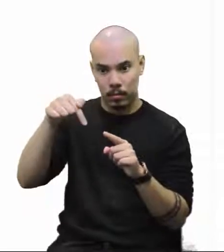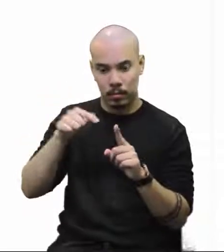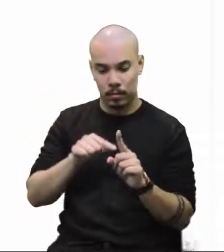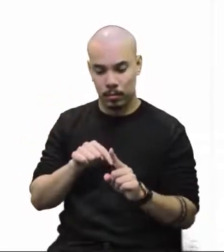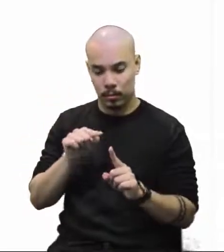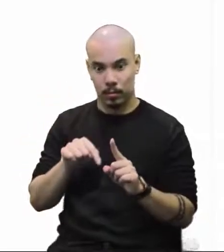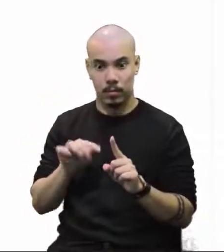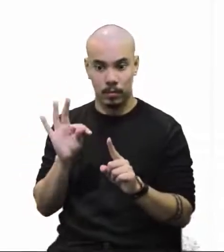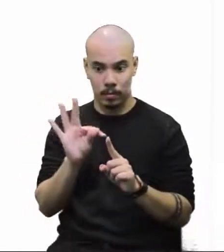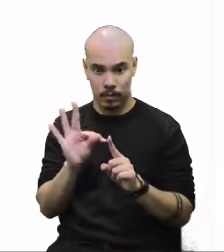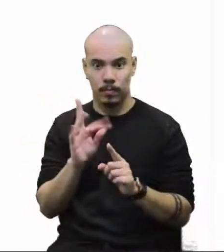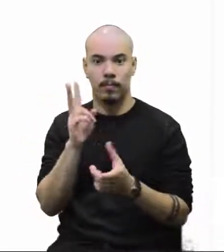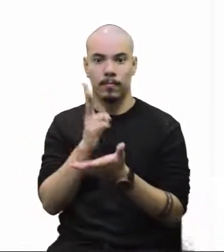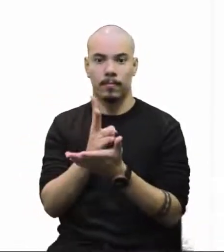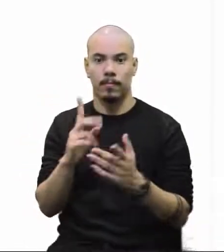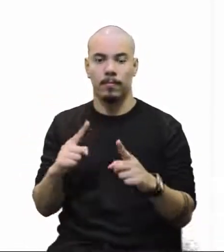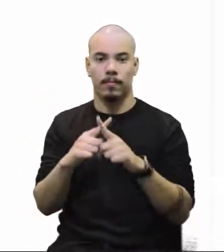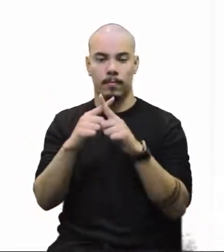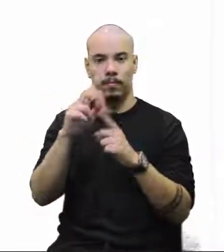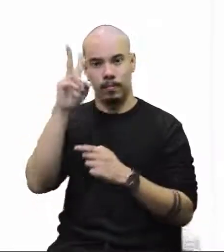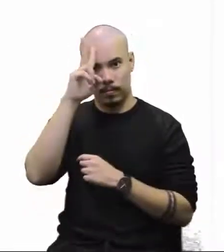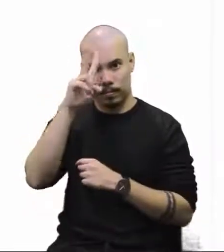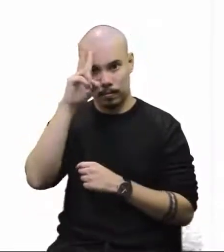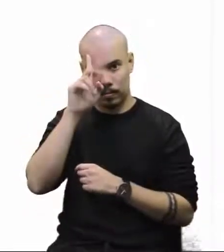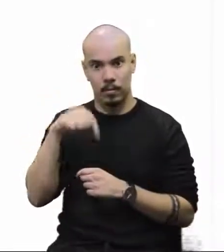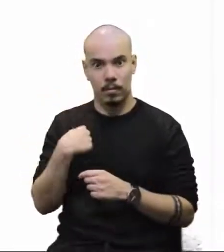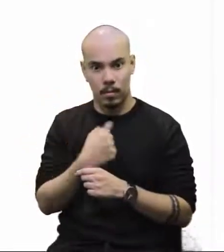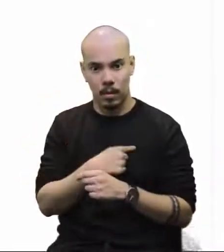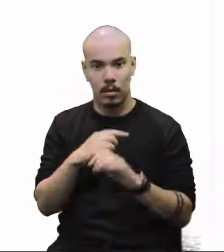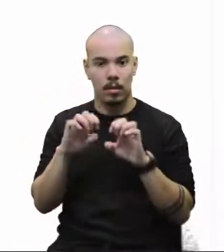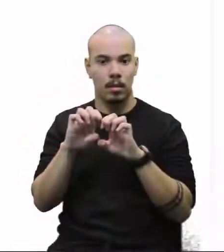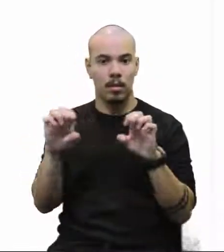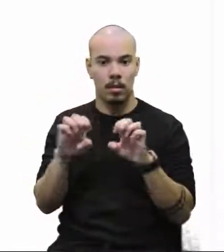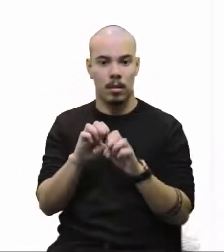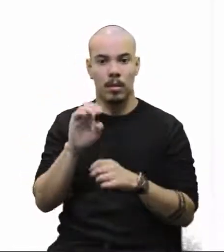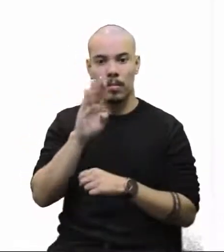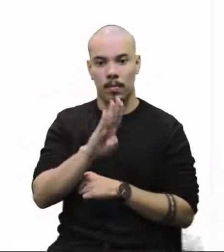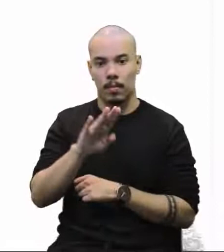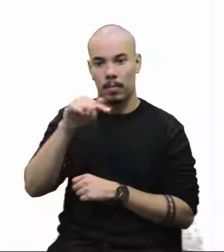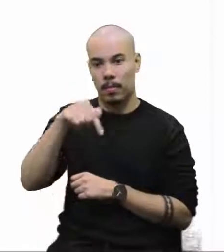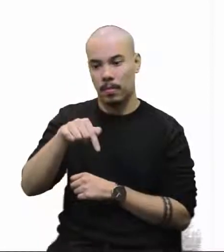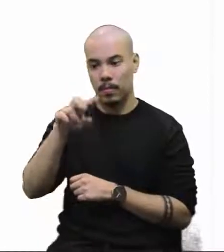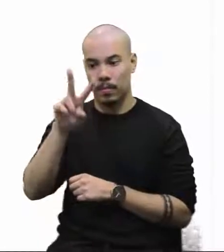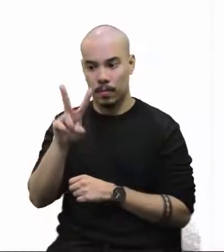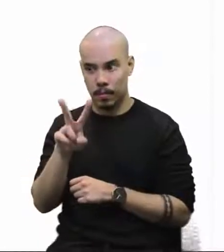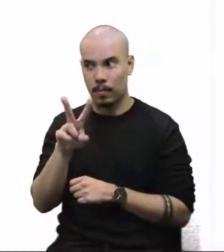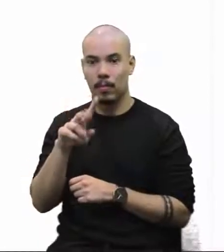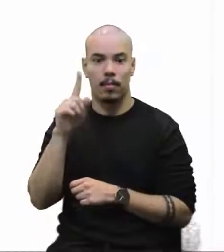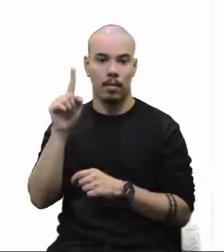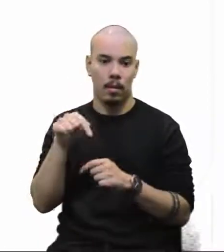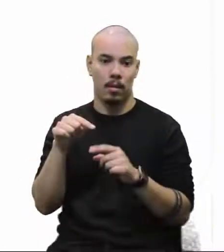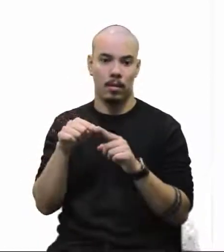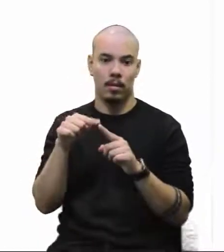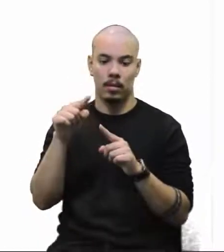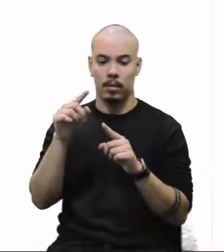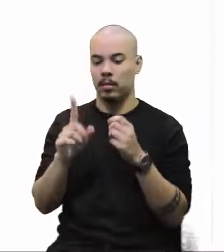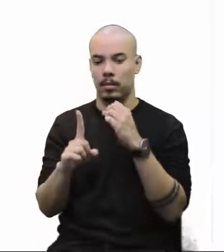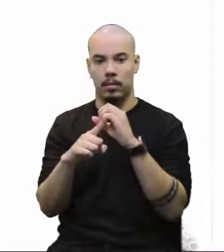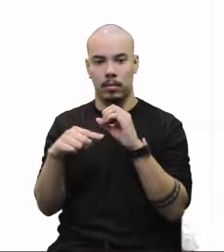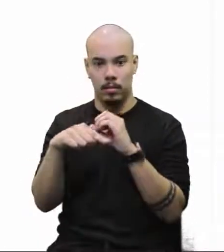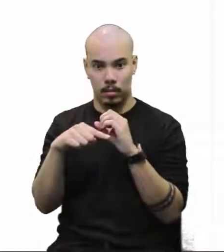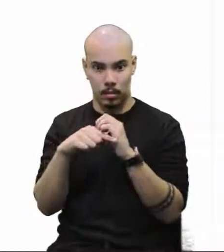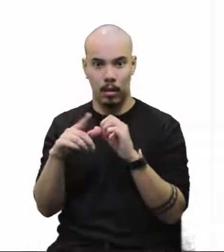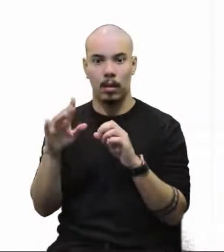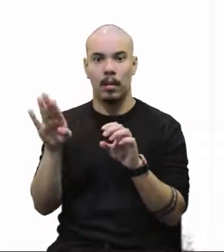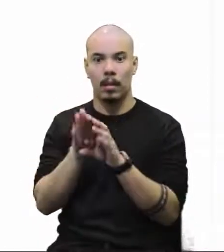Passa multiplicando, né? Lembrando que a nossa equação era BQV, né? Isso. BQV sendo de θ. Mas agora nós vamos fazer